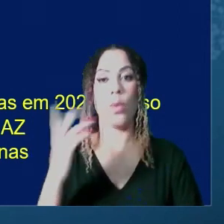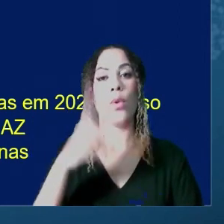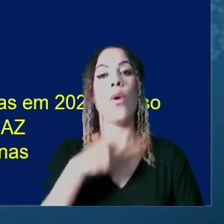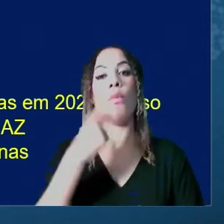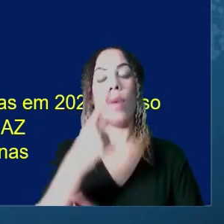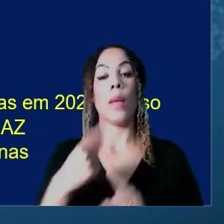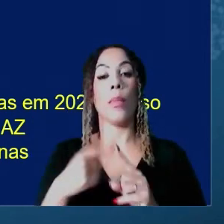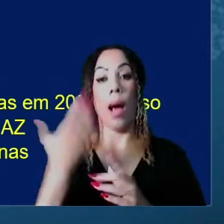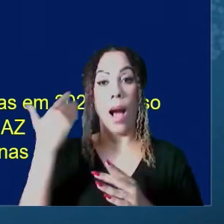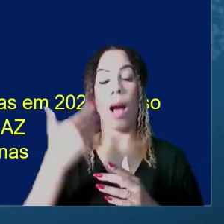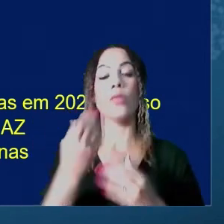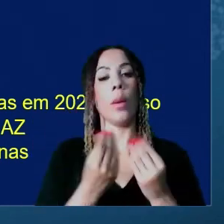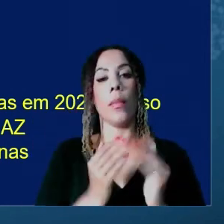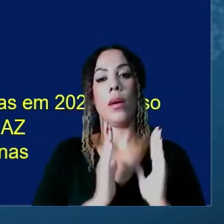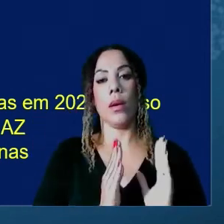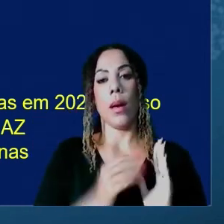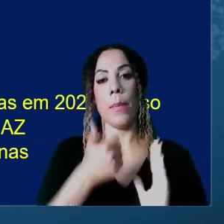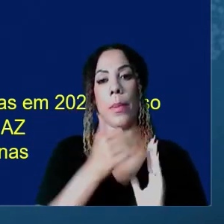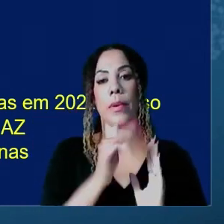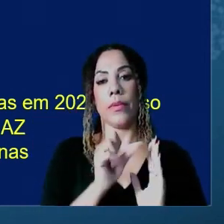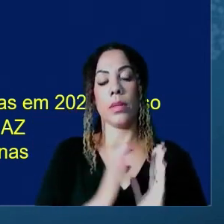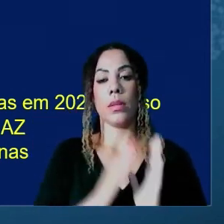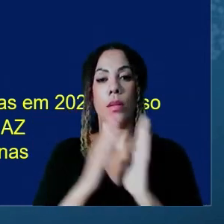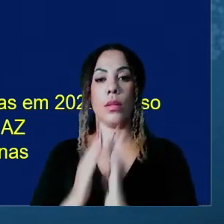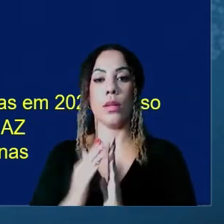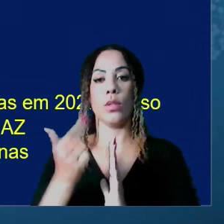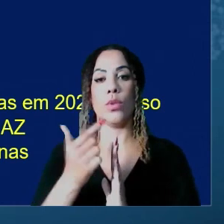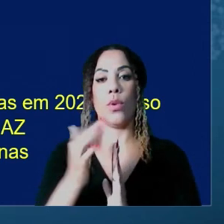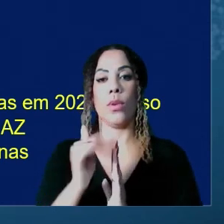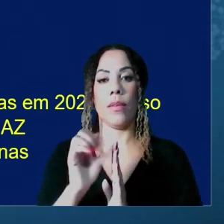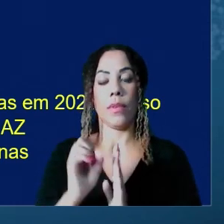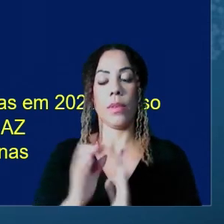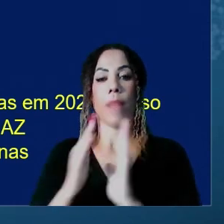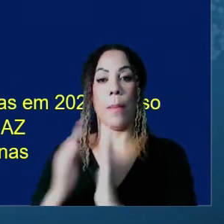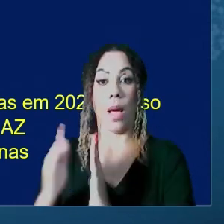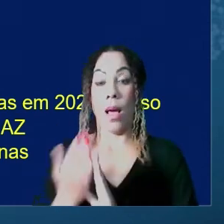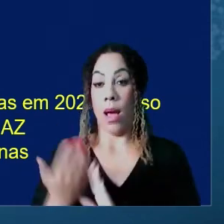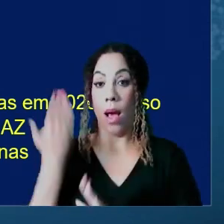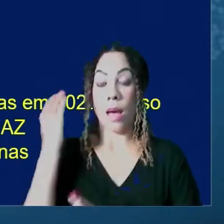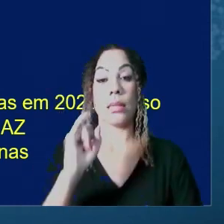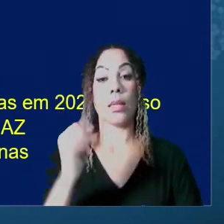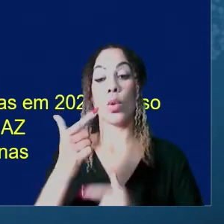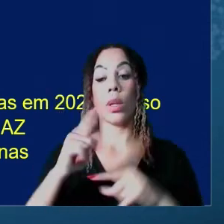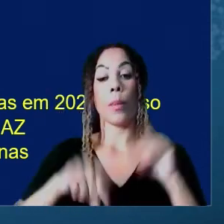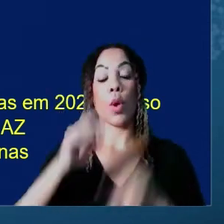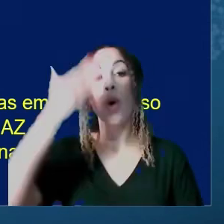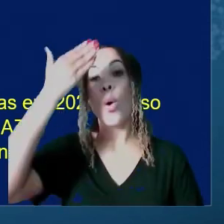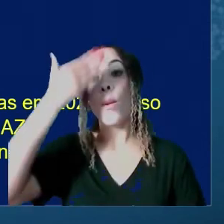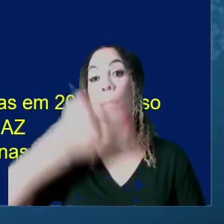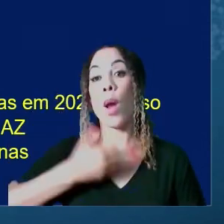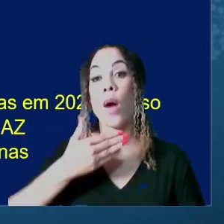outra. E jamais um produto que não tivesse provado eficácia ia ser produzido em larga escala,